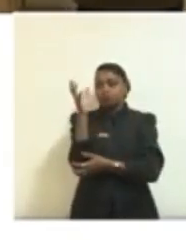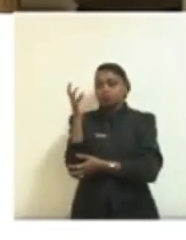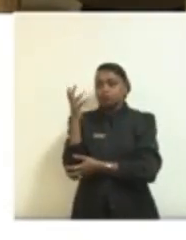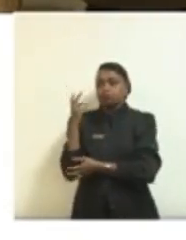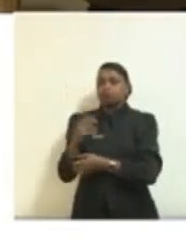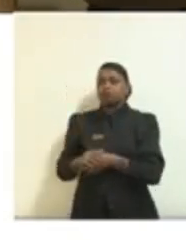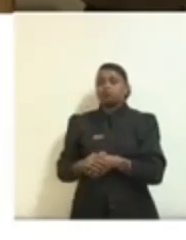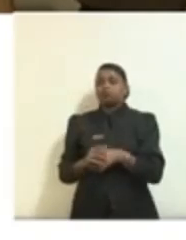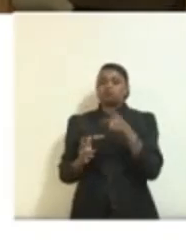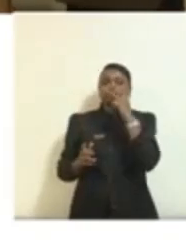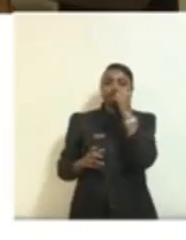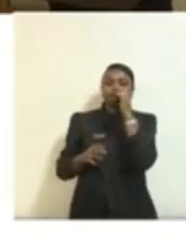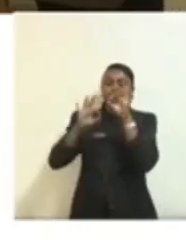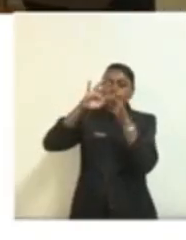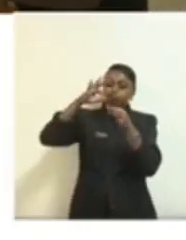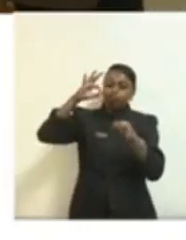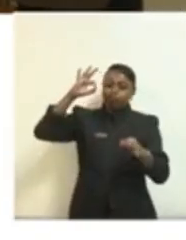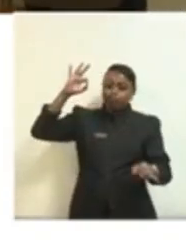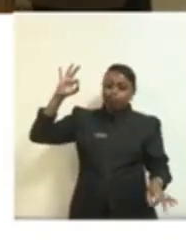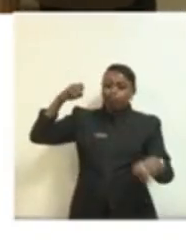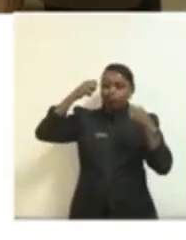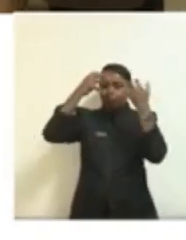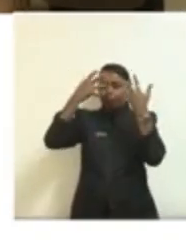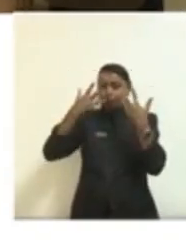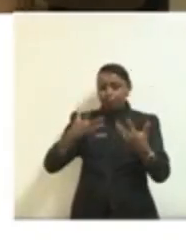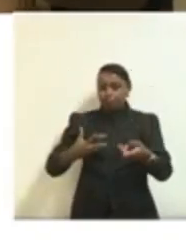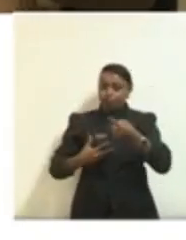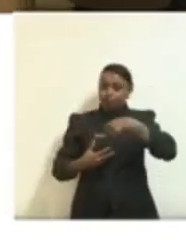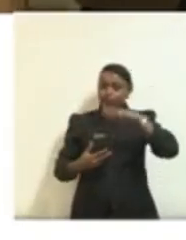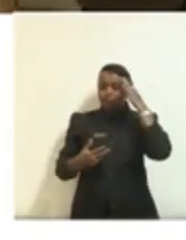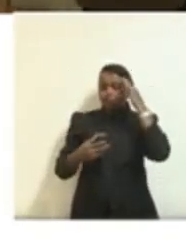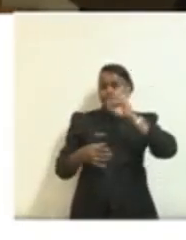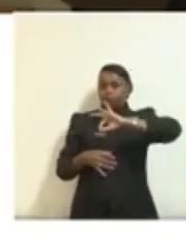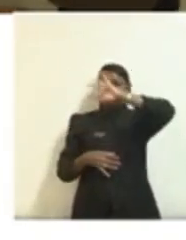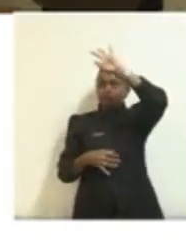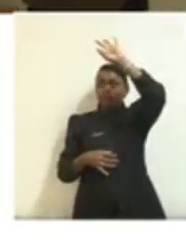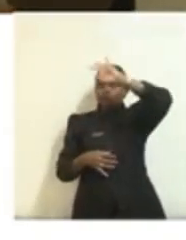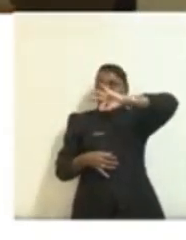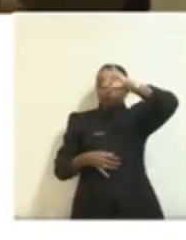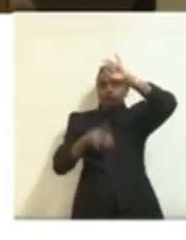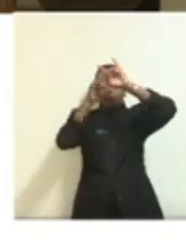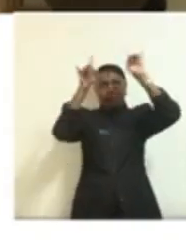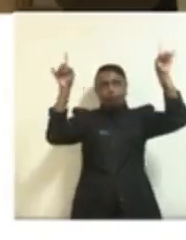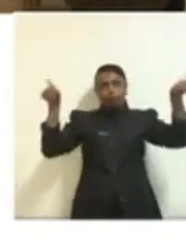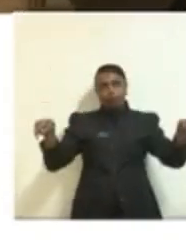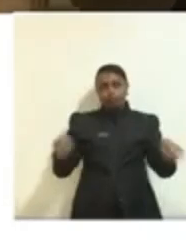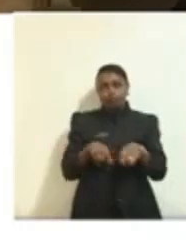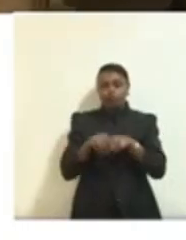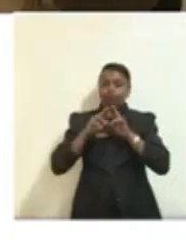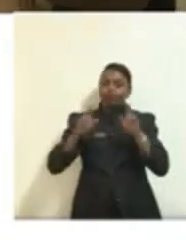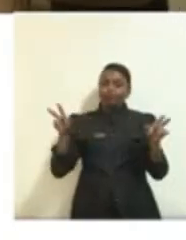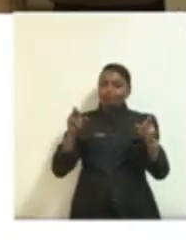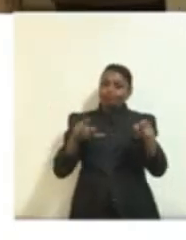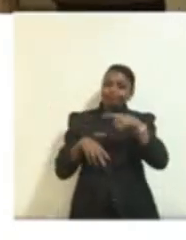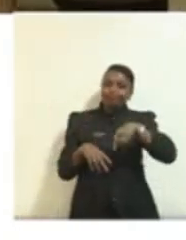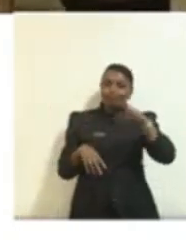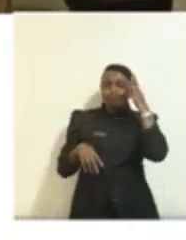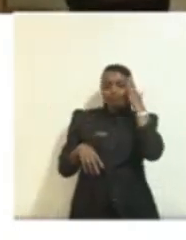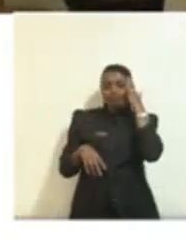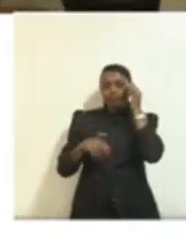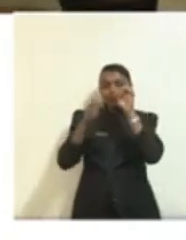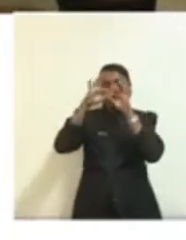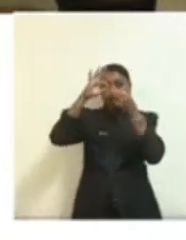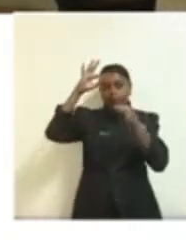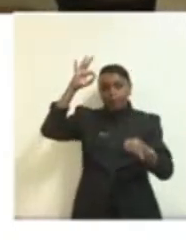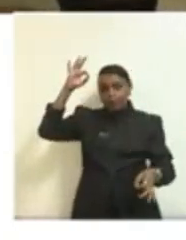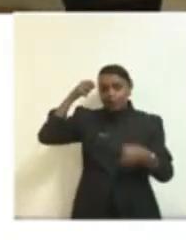pouco complicado de explicar esse gráfico. São vários gráficos e está muito pequeno aqui. Eu vou